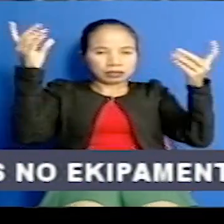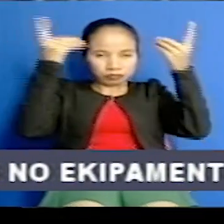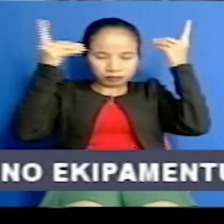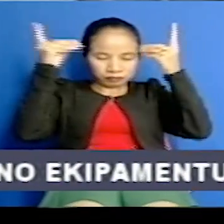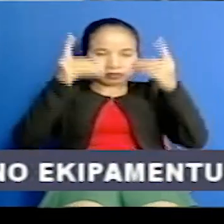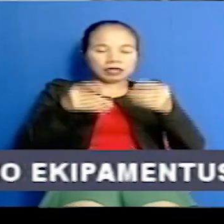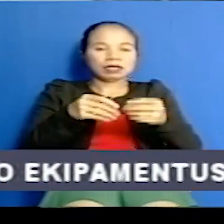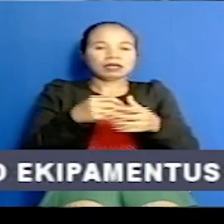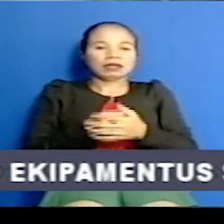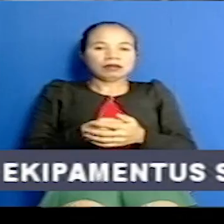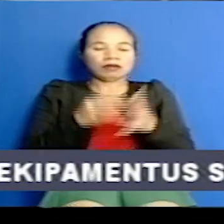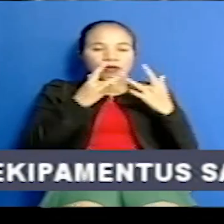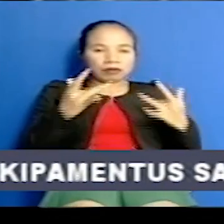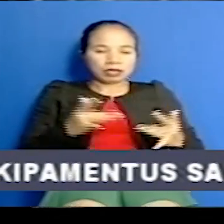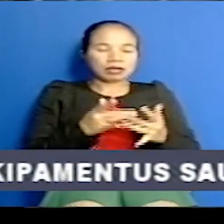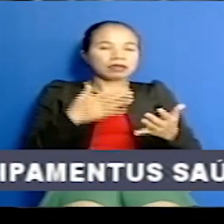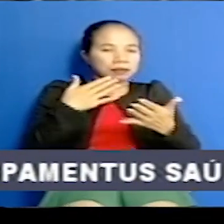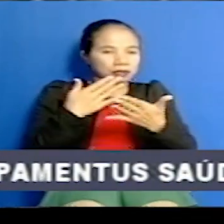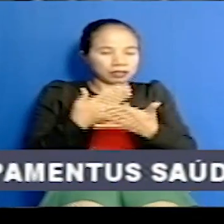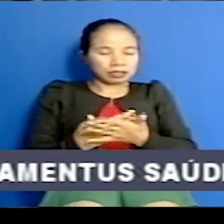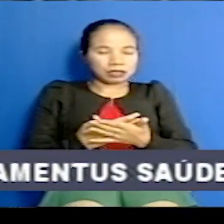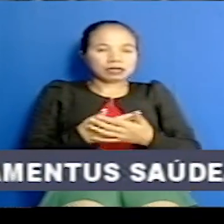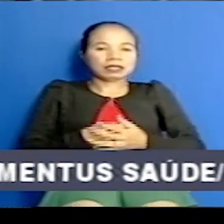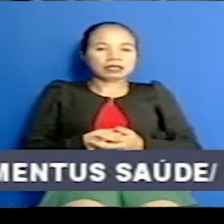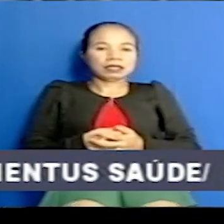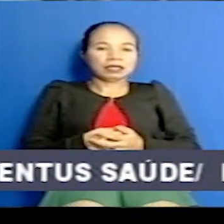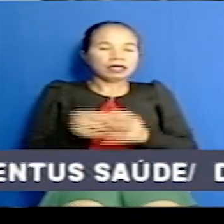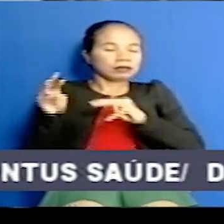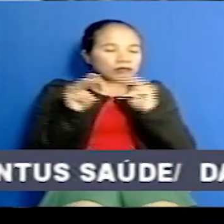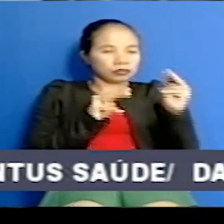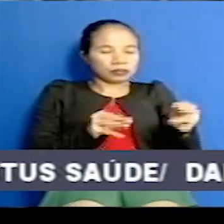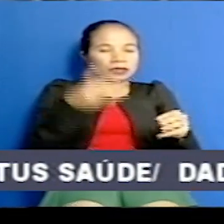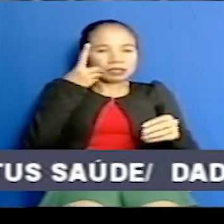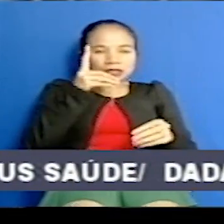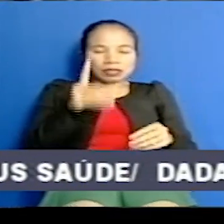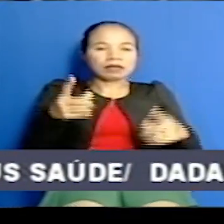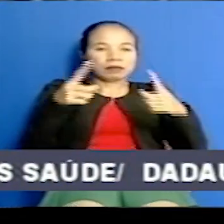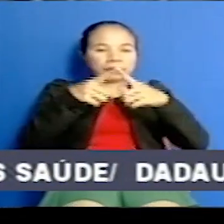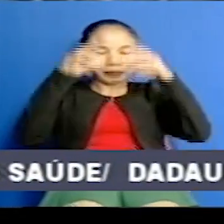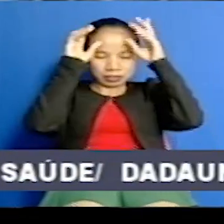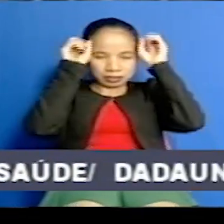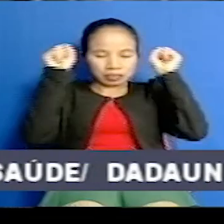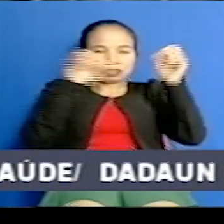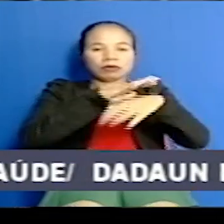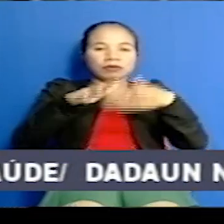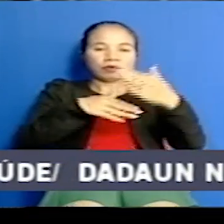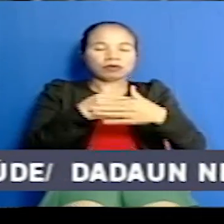se decreta a União Reforma, né? E depois, reforma tema, se declara para presidente, outro dia, oi,